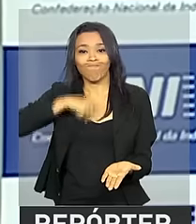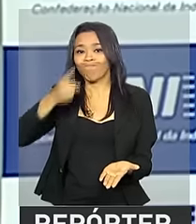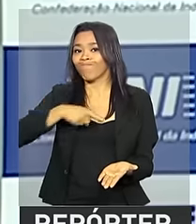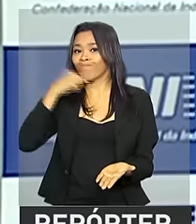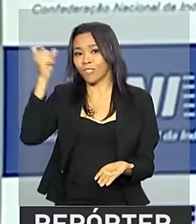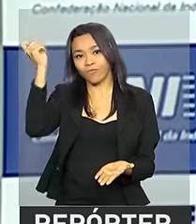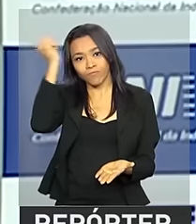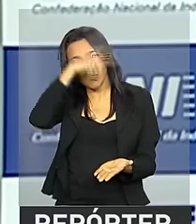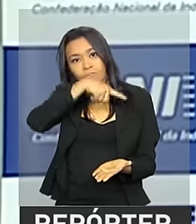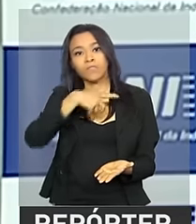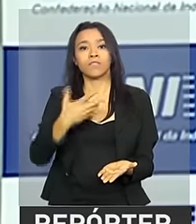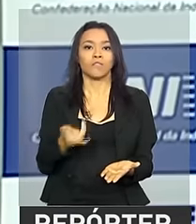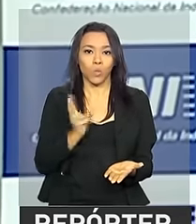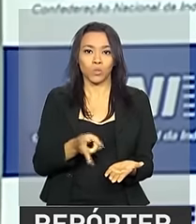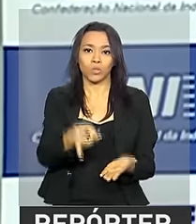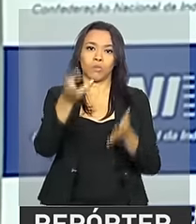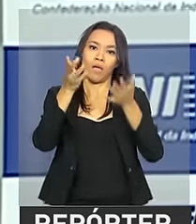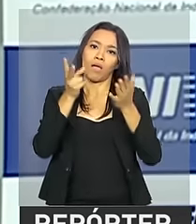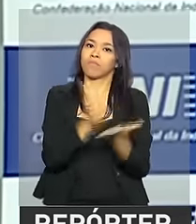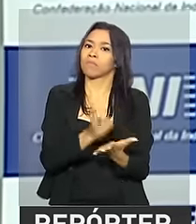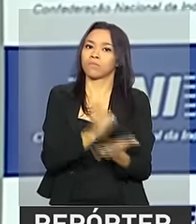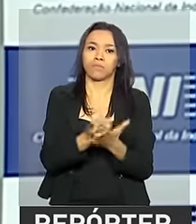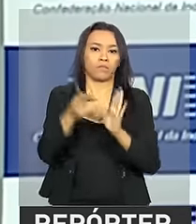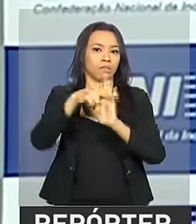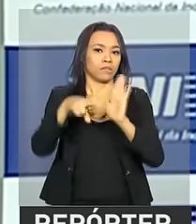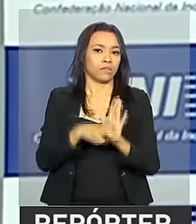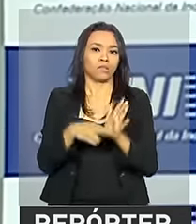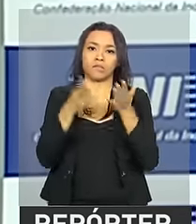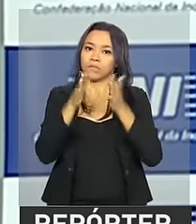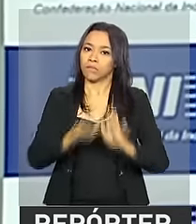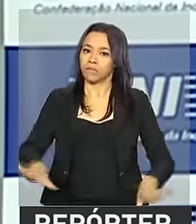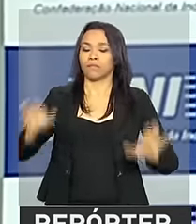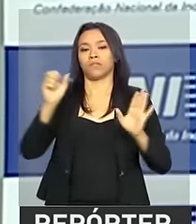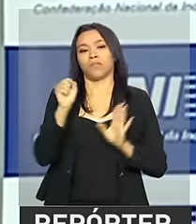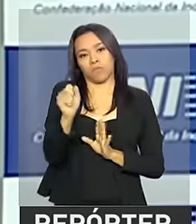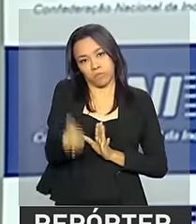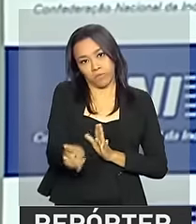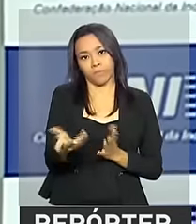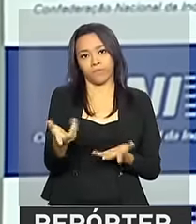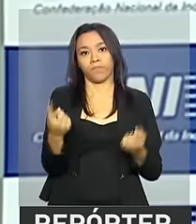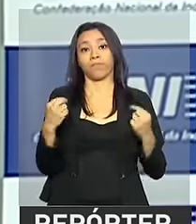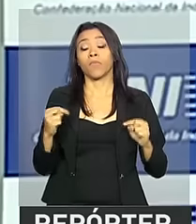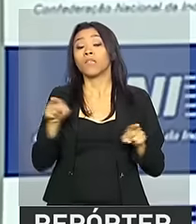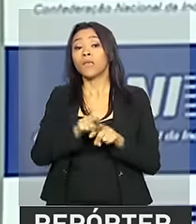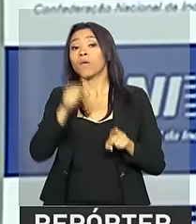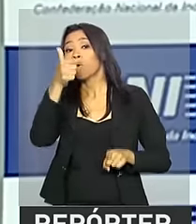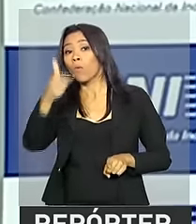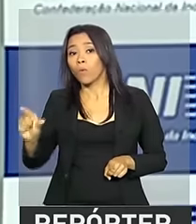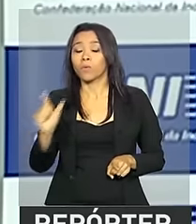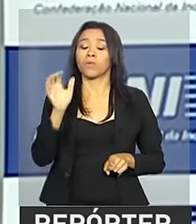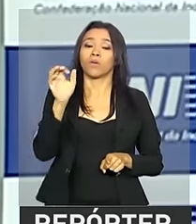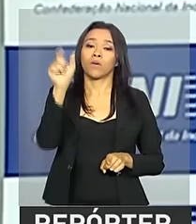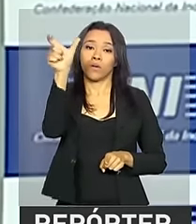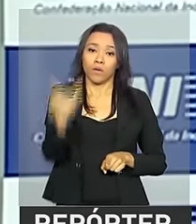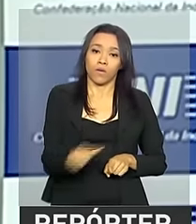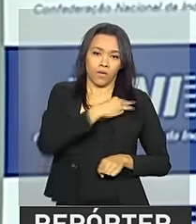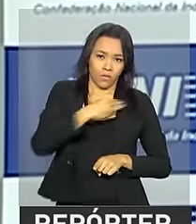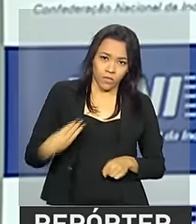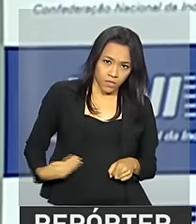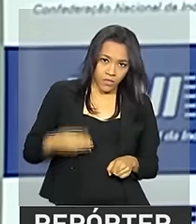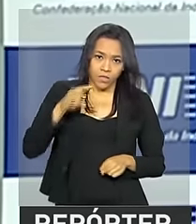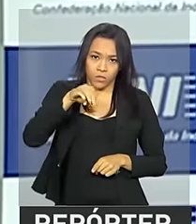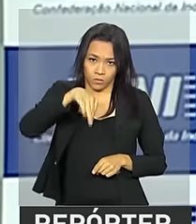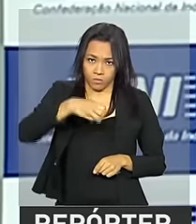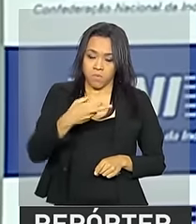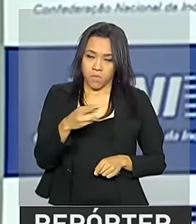da atualização das leis trabalhistas. Já o ministro da Fazenda, o ministro Henrique Meirelles, também falou aqui no seminário